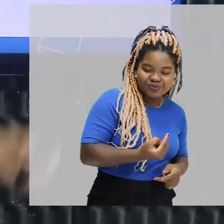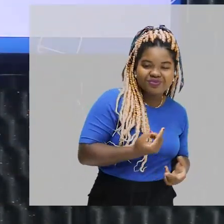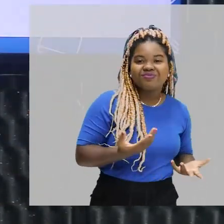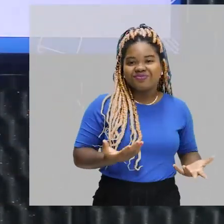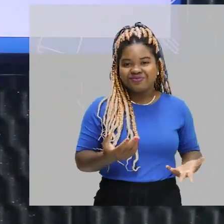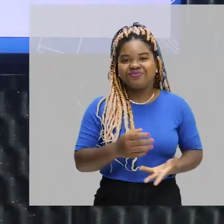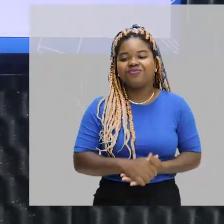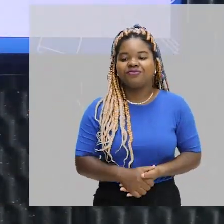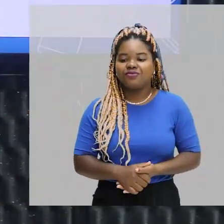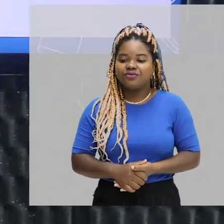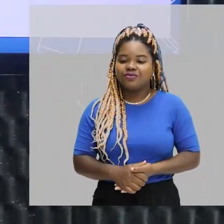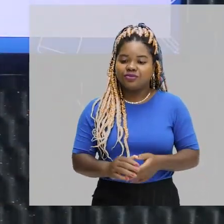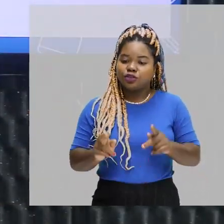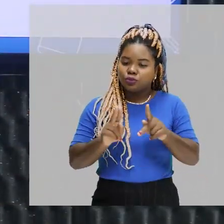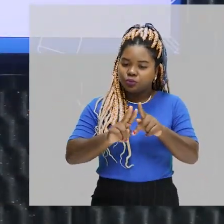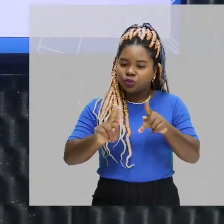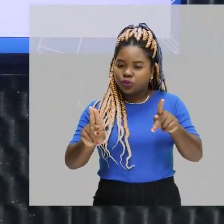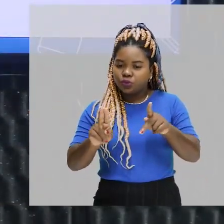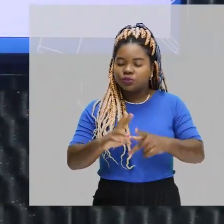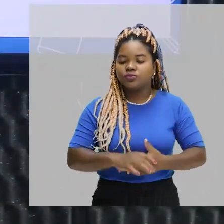substantivo. Pronome,